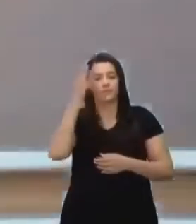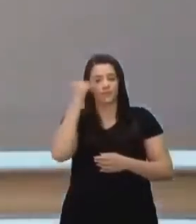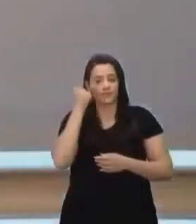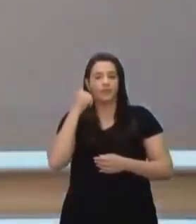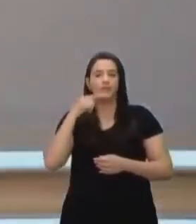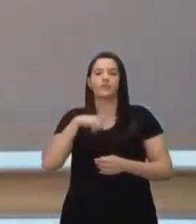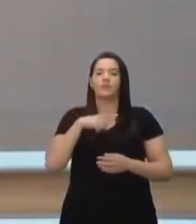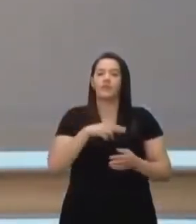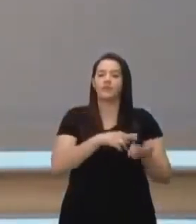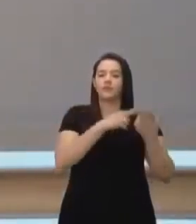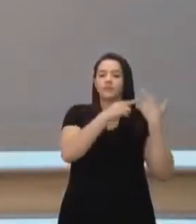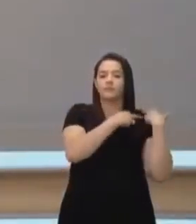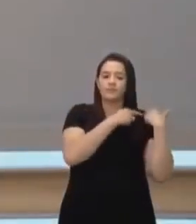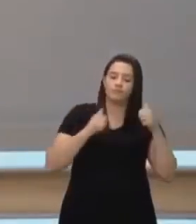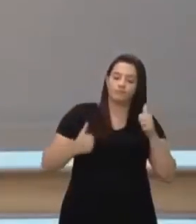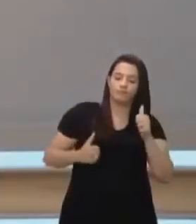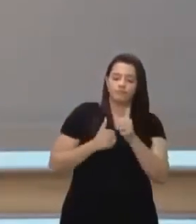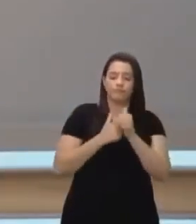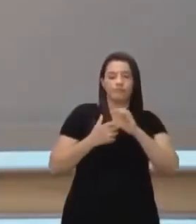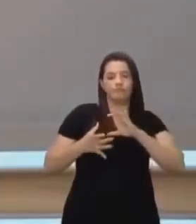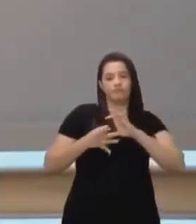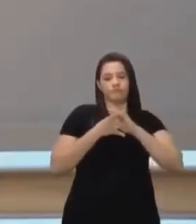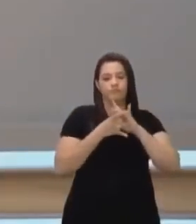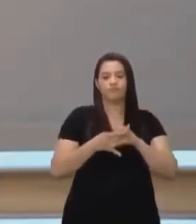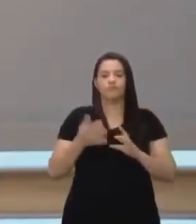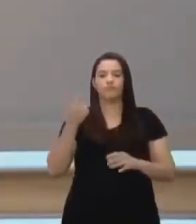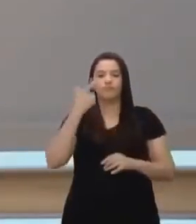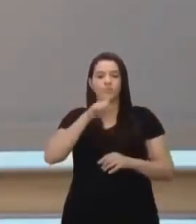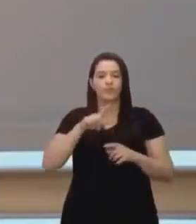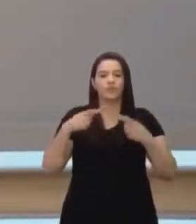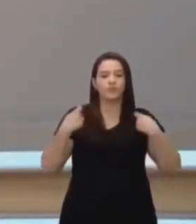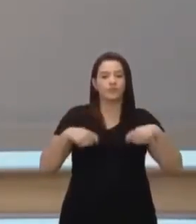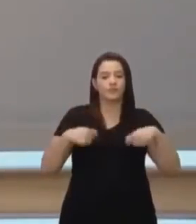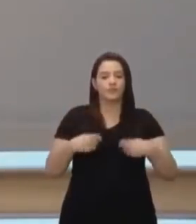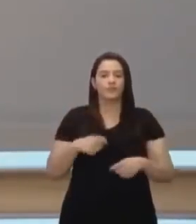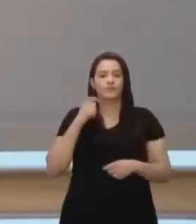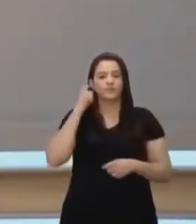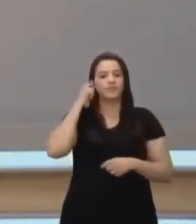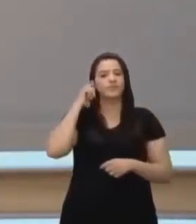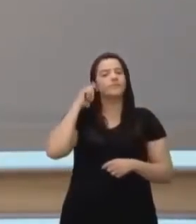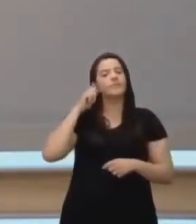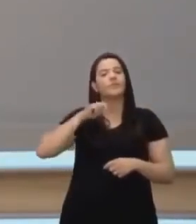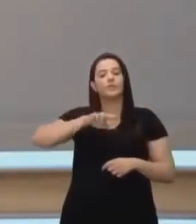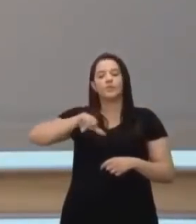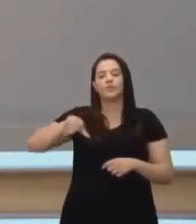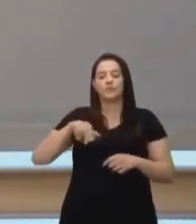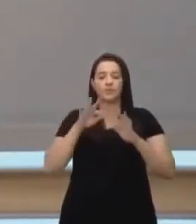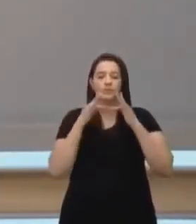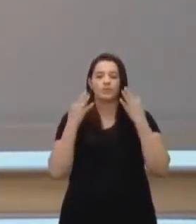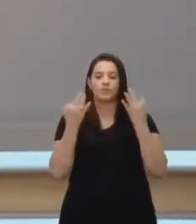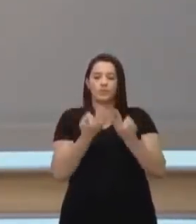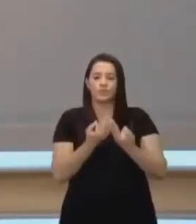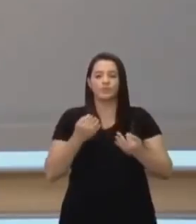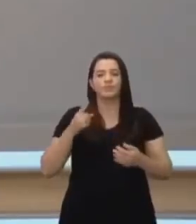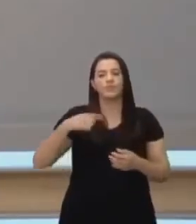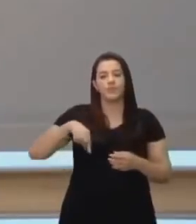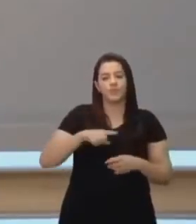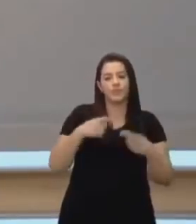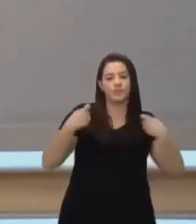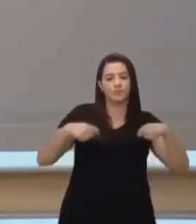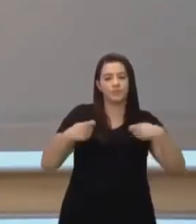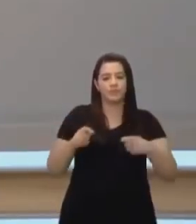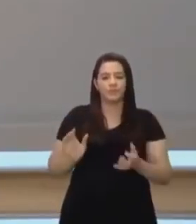que a corresponsabilidade anda junto. A gente precisa ter corresponsabilidade das nossas famílias para estar junto